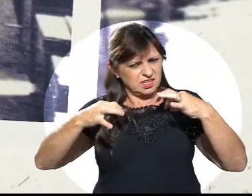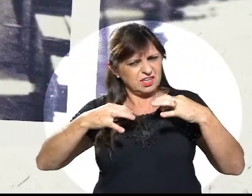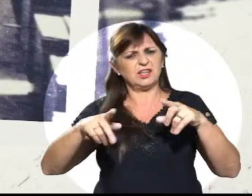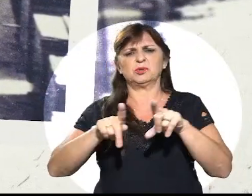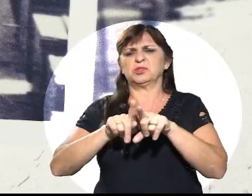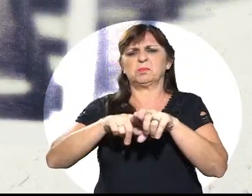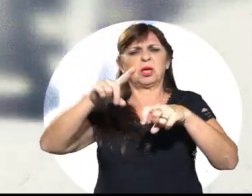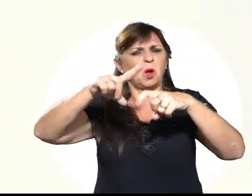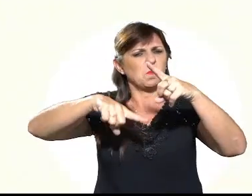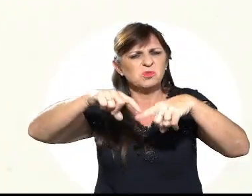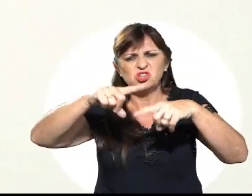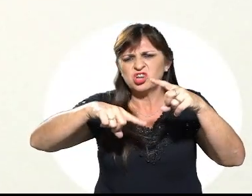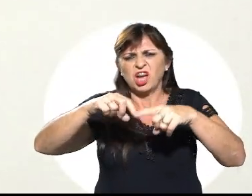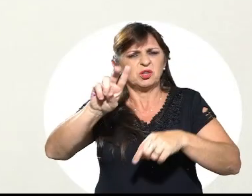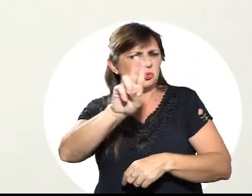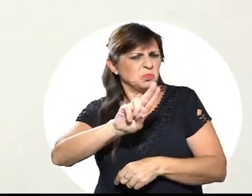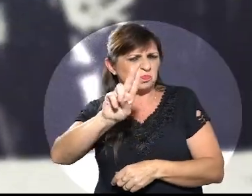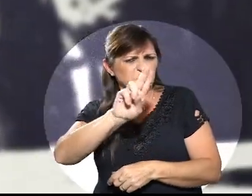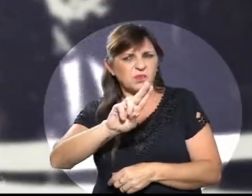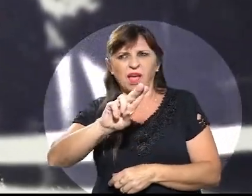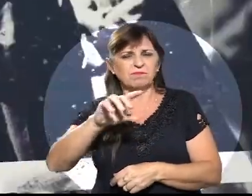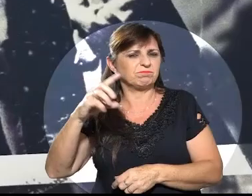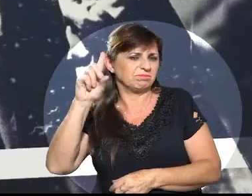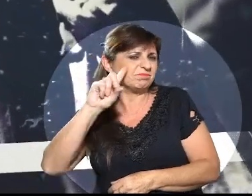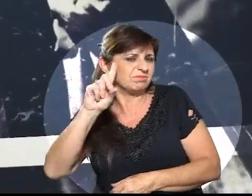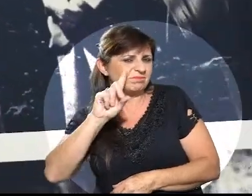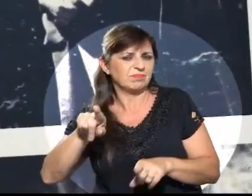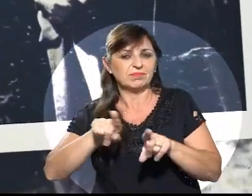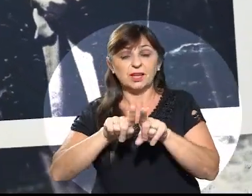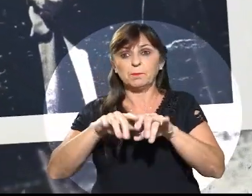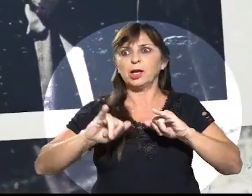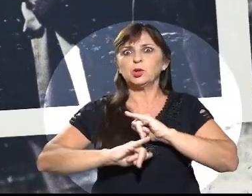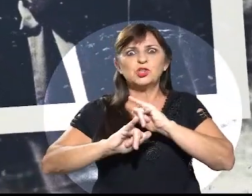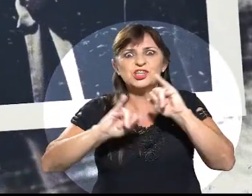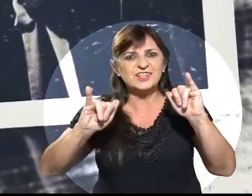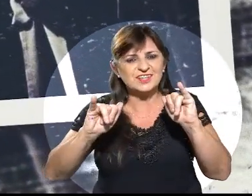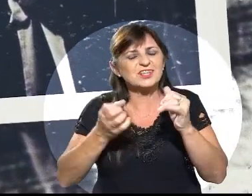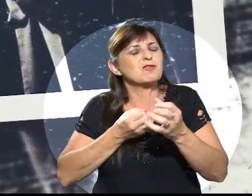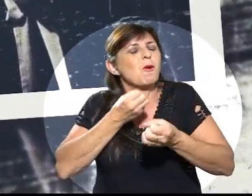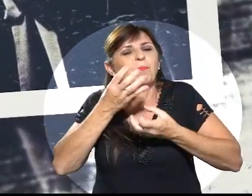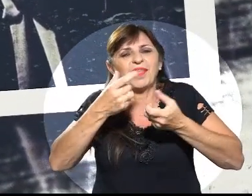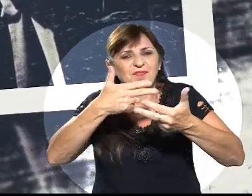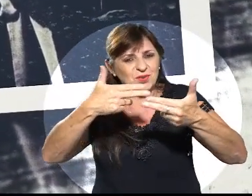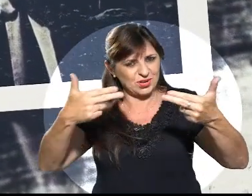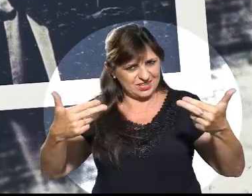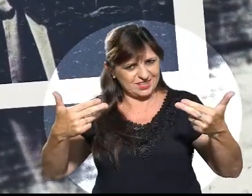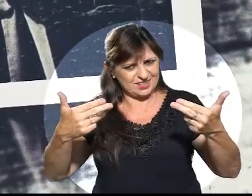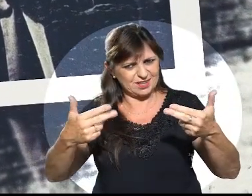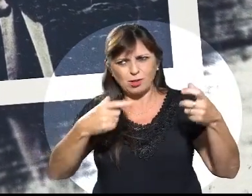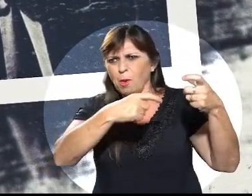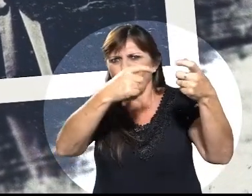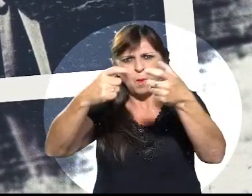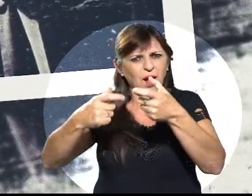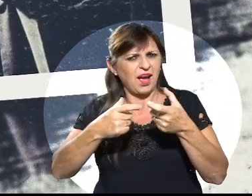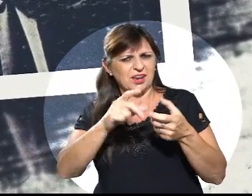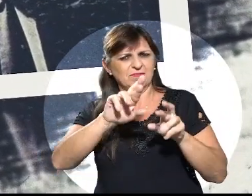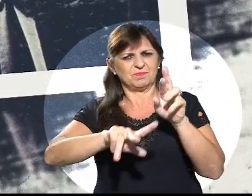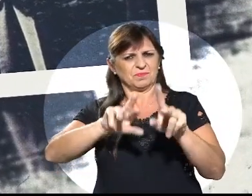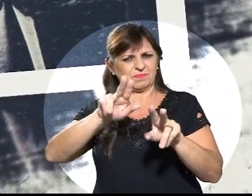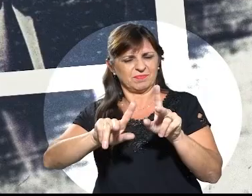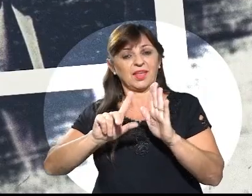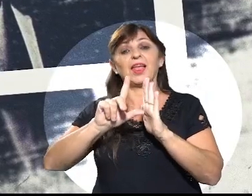de uso diário, como também notícias e informação de um lugar para o outro. Depois de Mascates, se